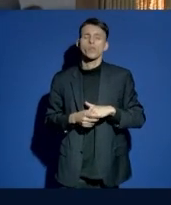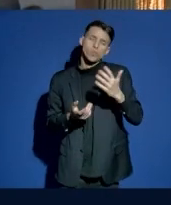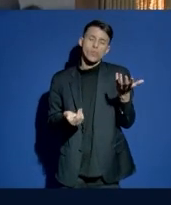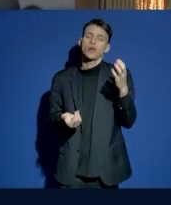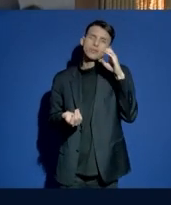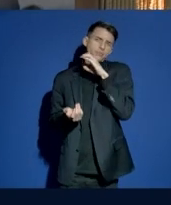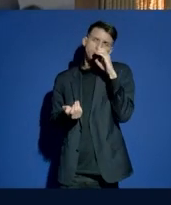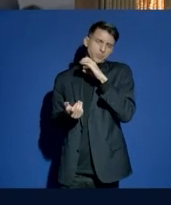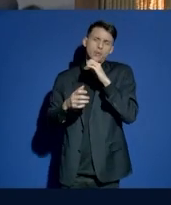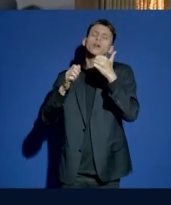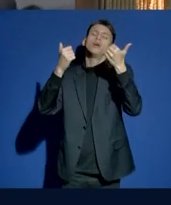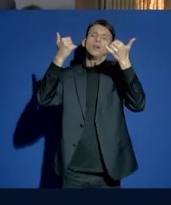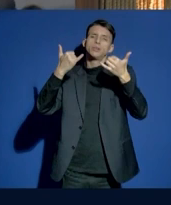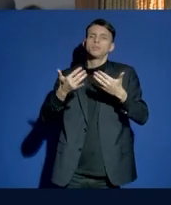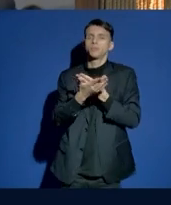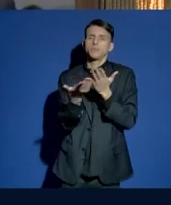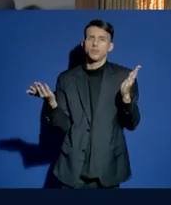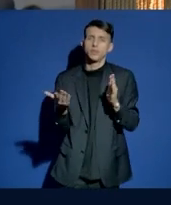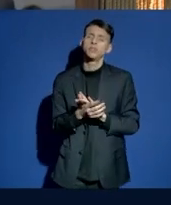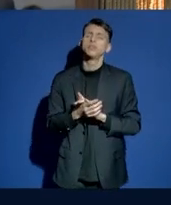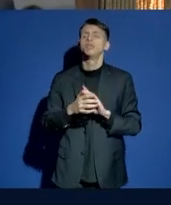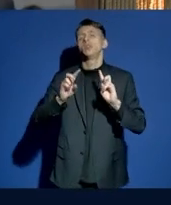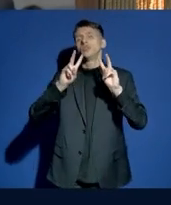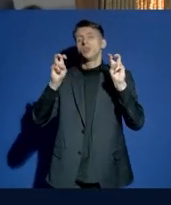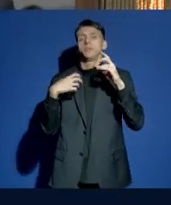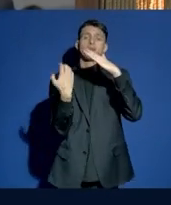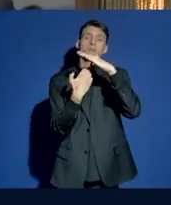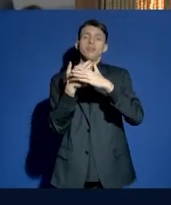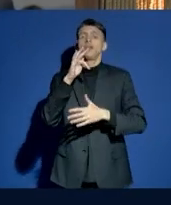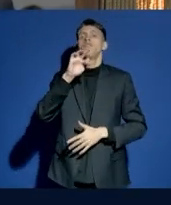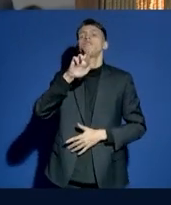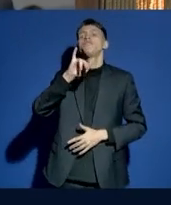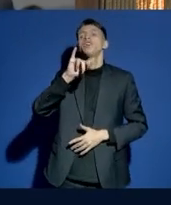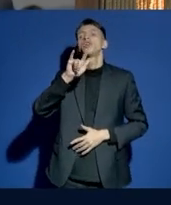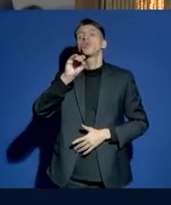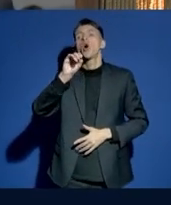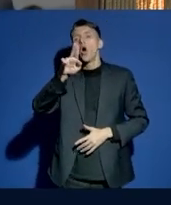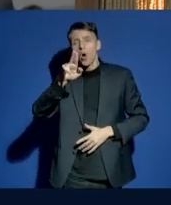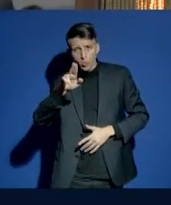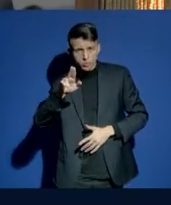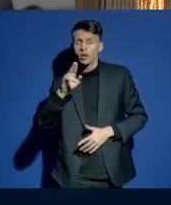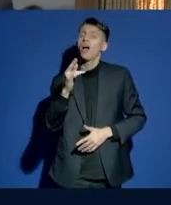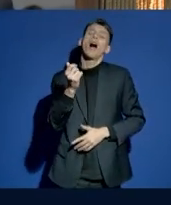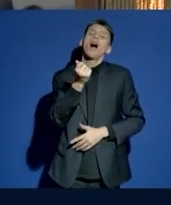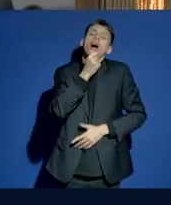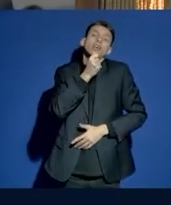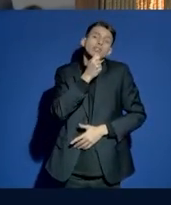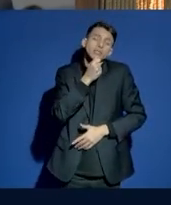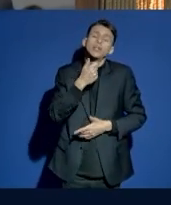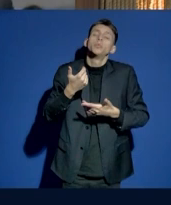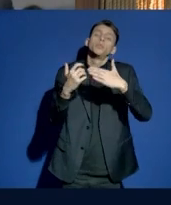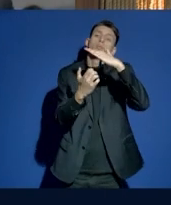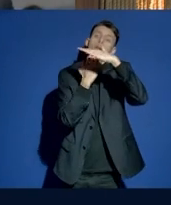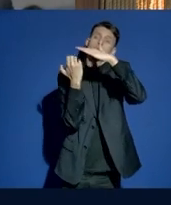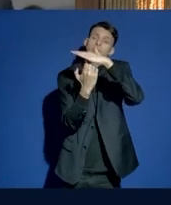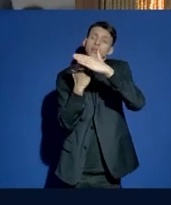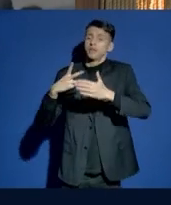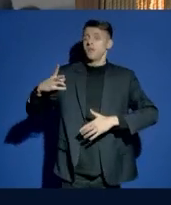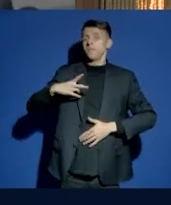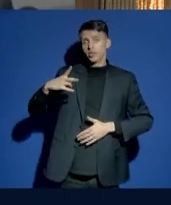Rapidamente, bom, no caso da Frigol, que não é uma empresa listada, é uma empresa familiar